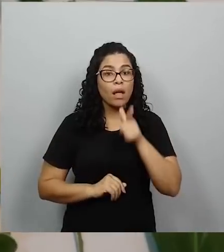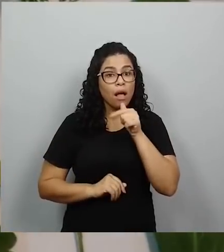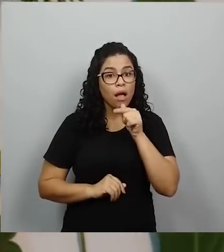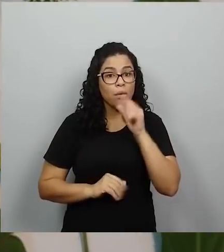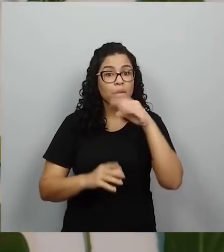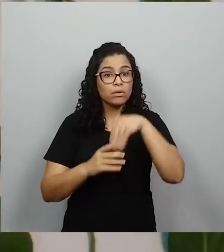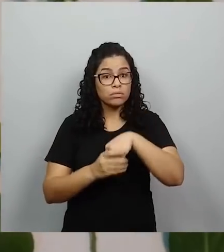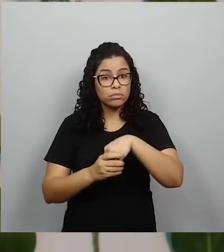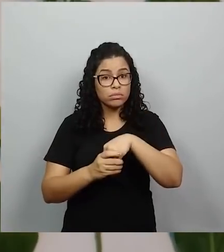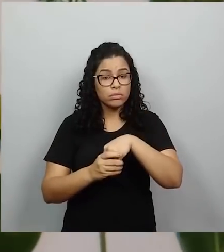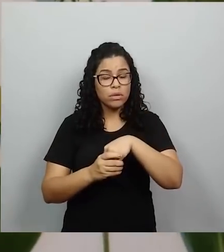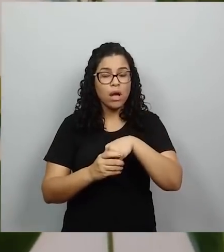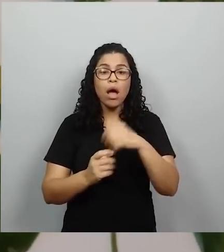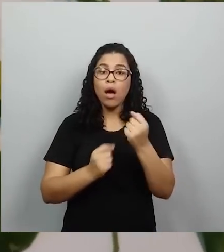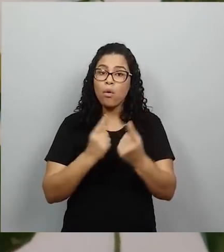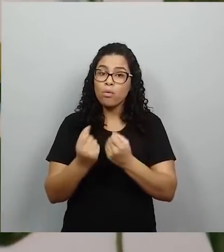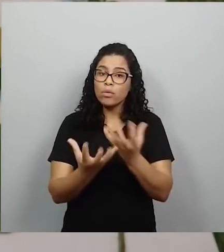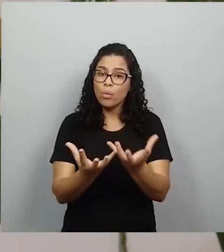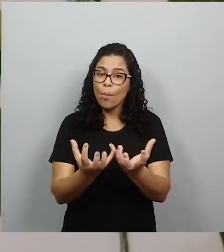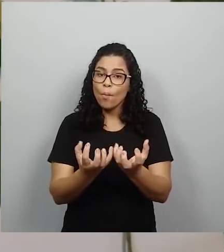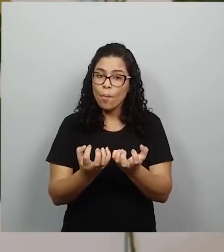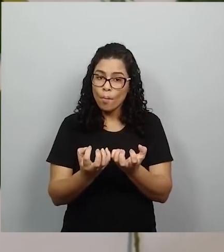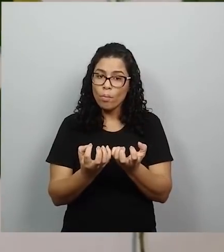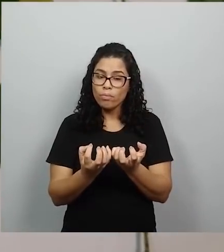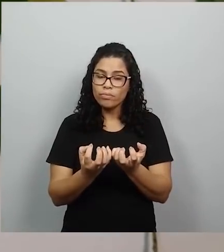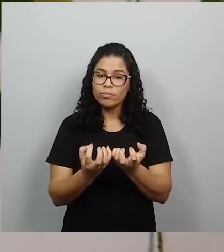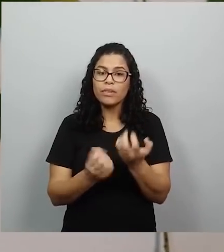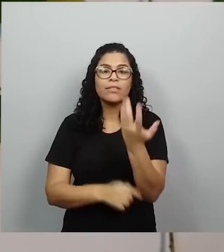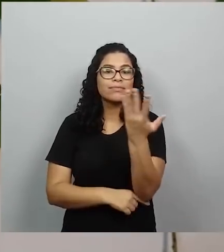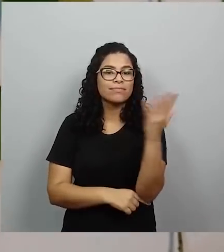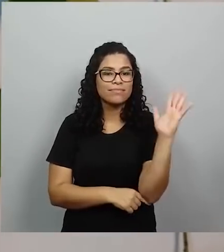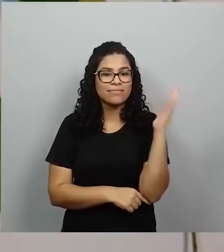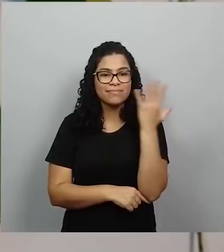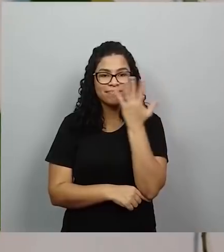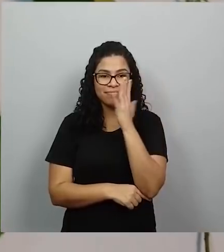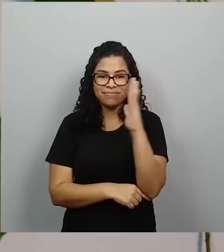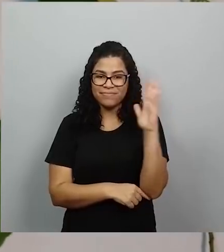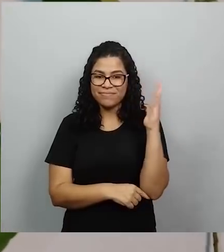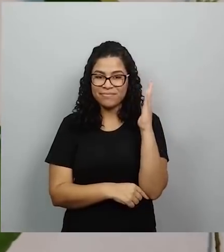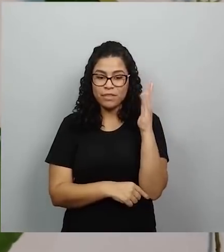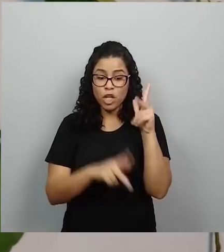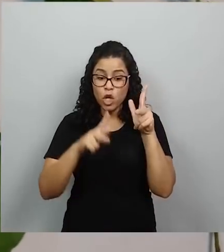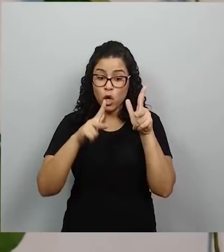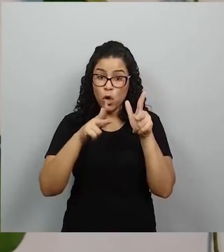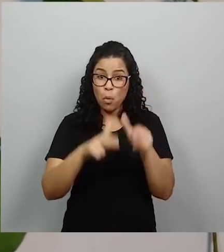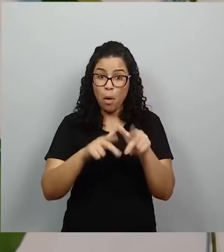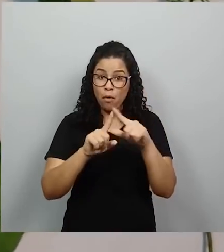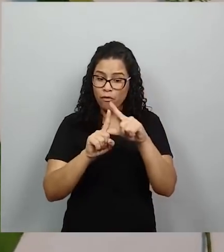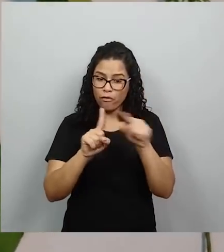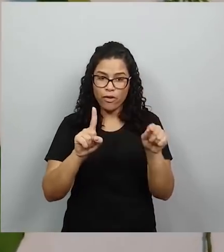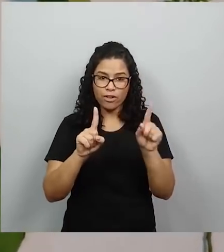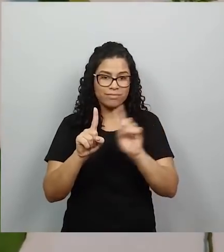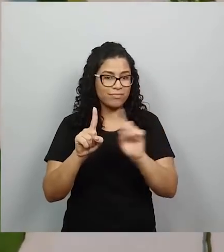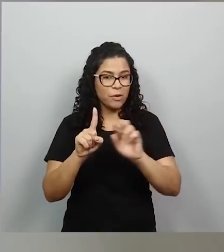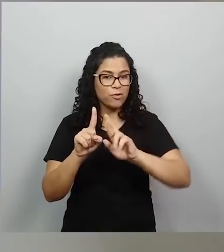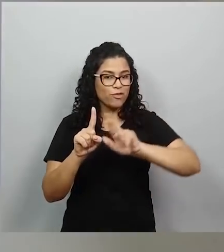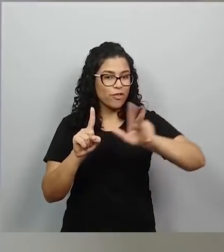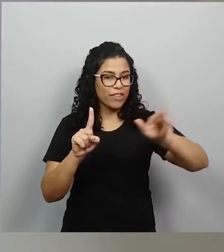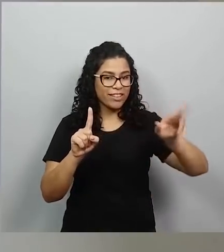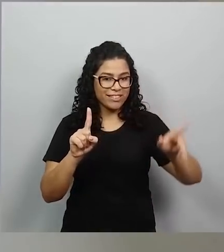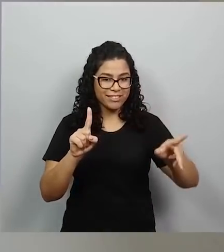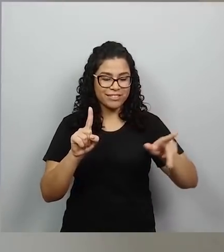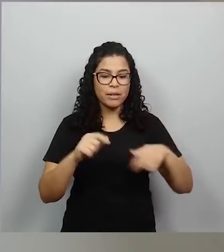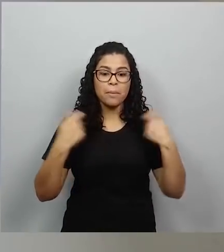de água, folhas que são bem sequinhas. A natureza não faz uma folha igual a outra.